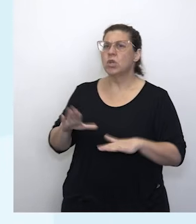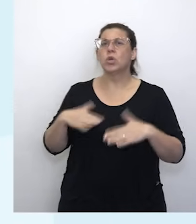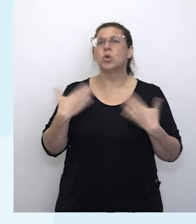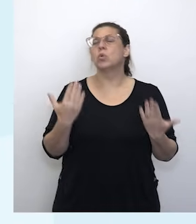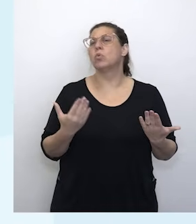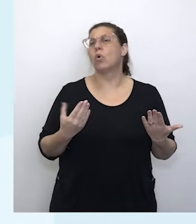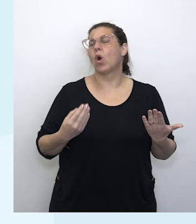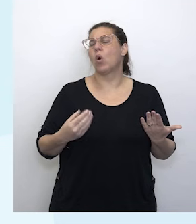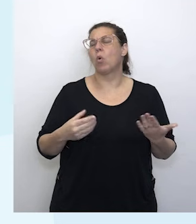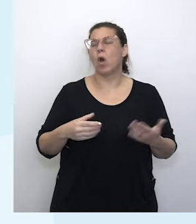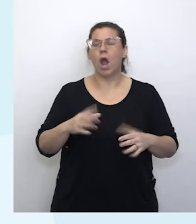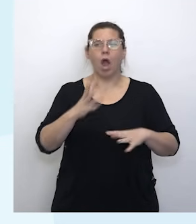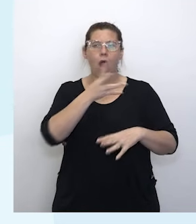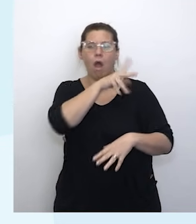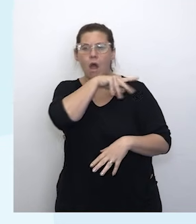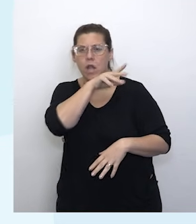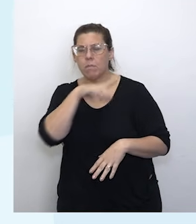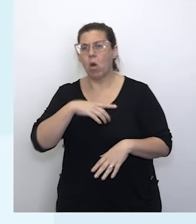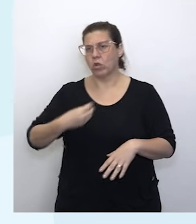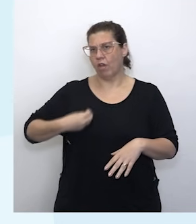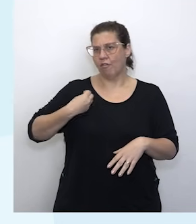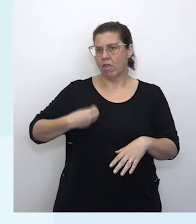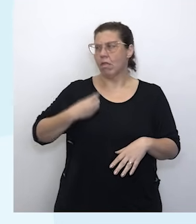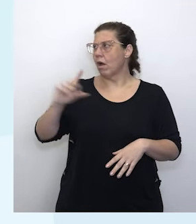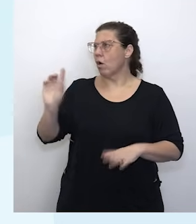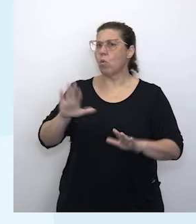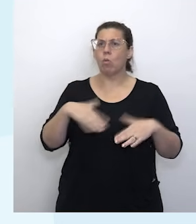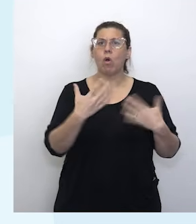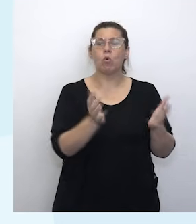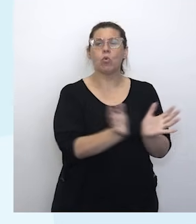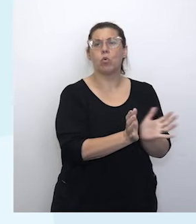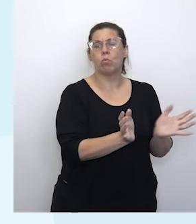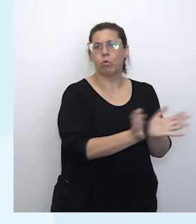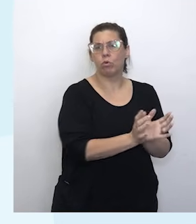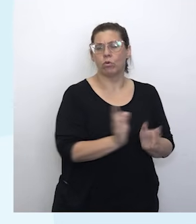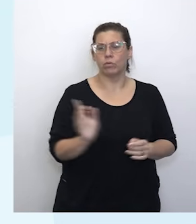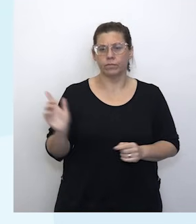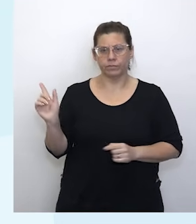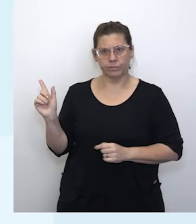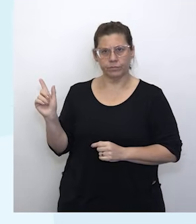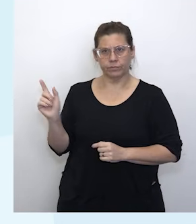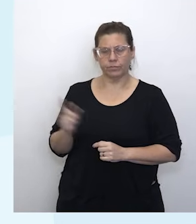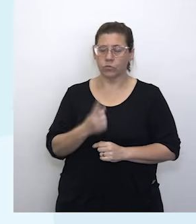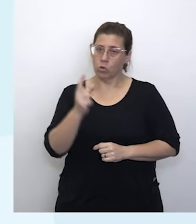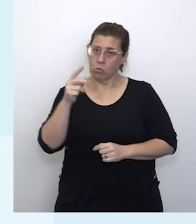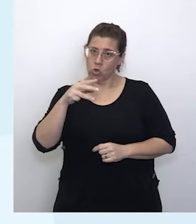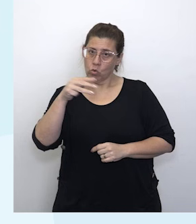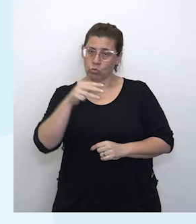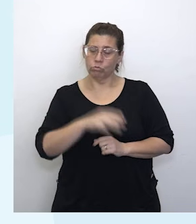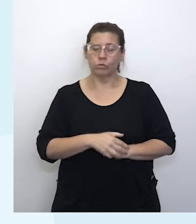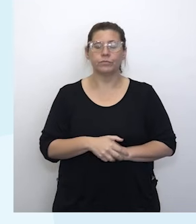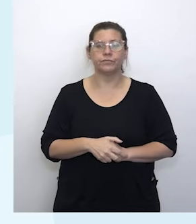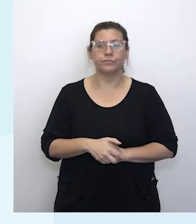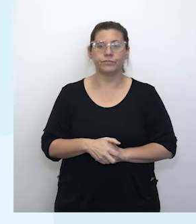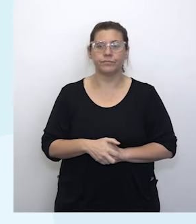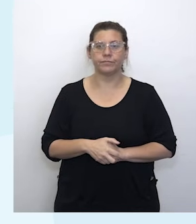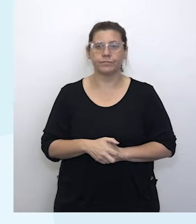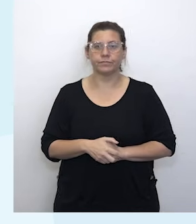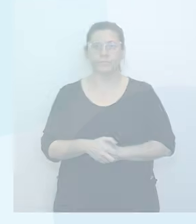vivos que fazem esse tipo de reprodução aí? Que grupos, né, de seres vivos aí? Vou dar aí um minutinho, acho que tá bom, né?